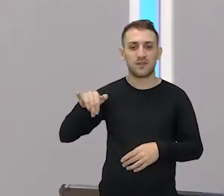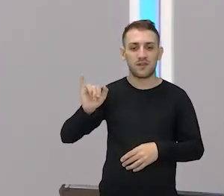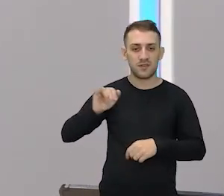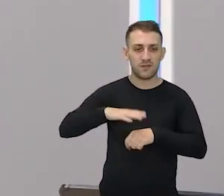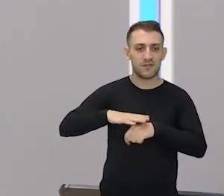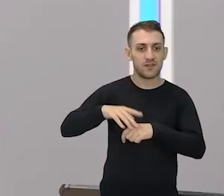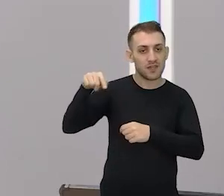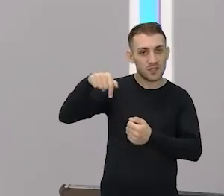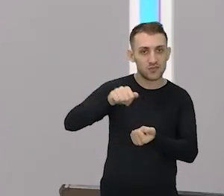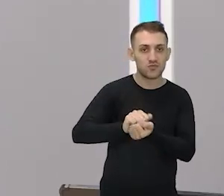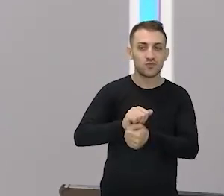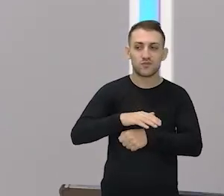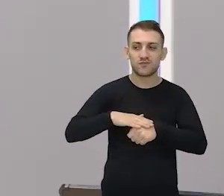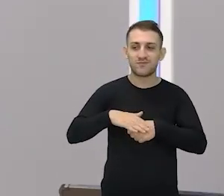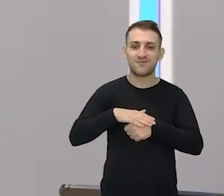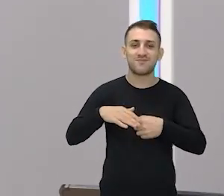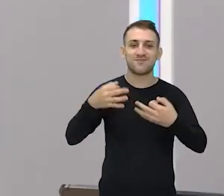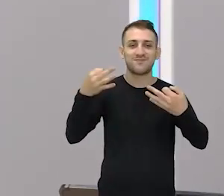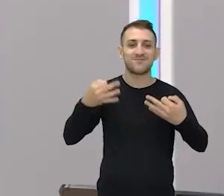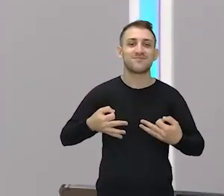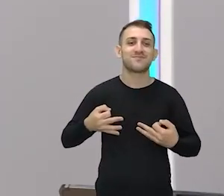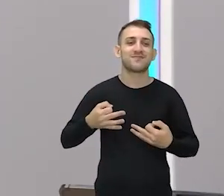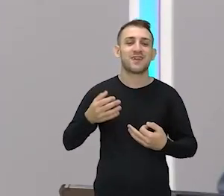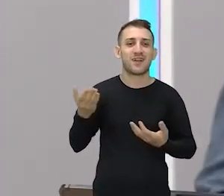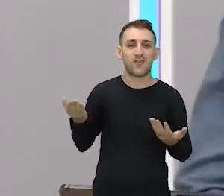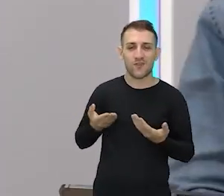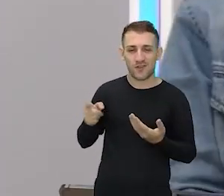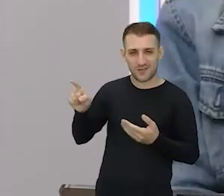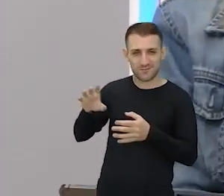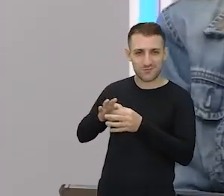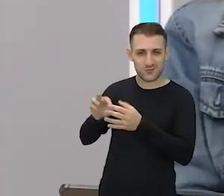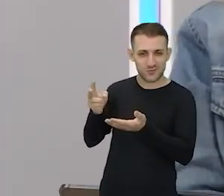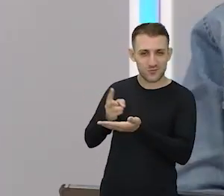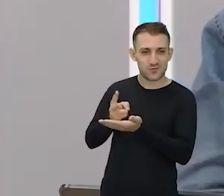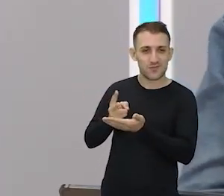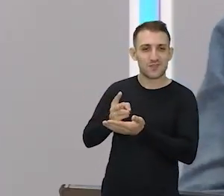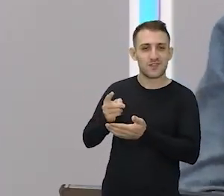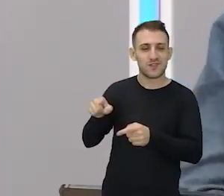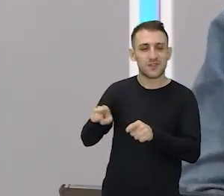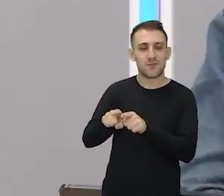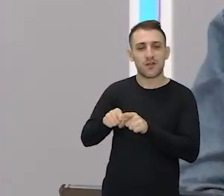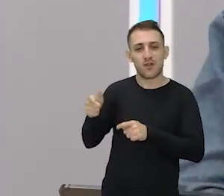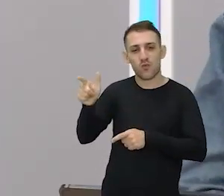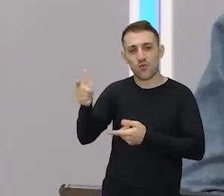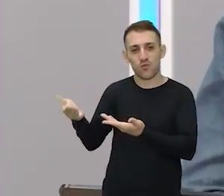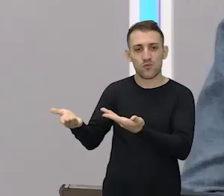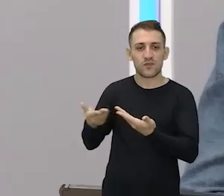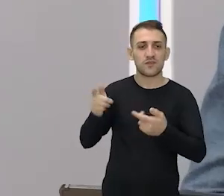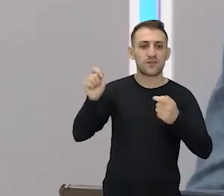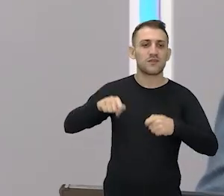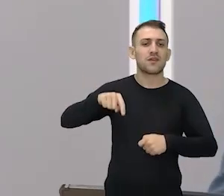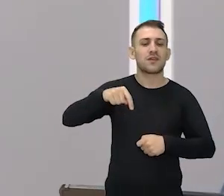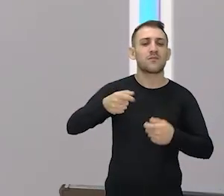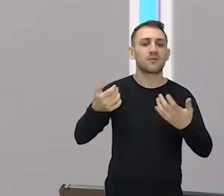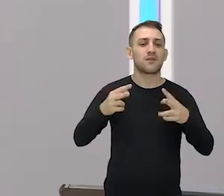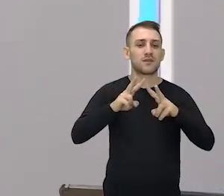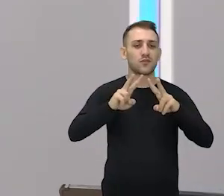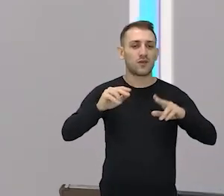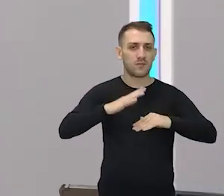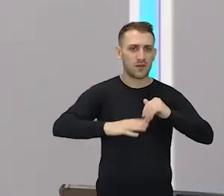com a gente. Então, eu vou passar a palavra para o Vanderlei e para as nossas convidadas para falar dessa